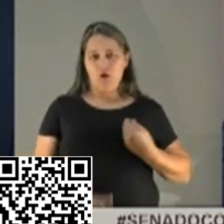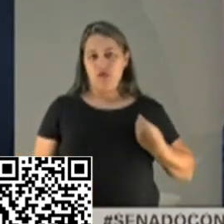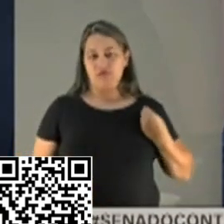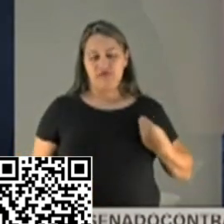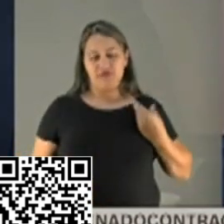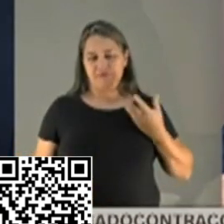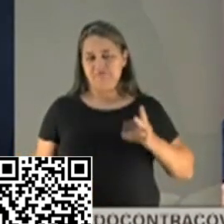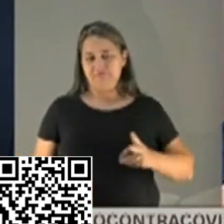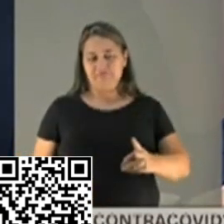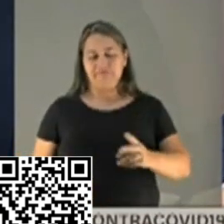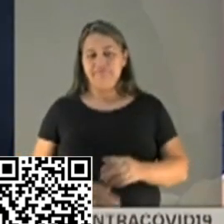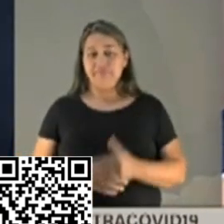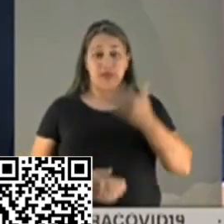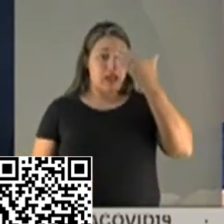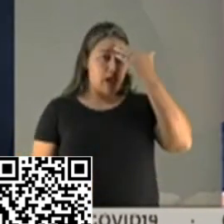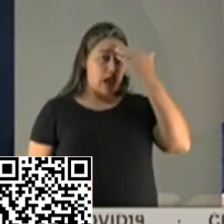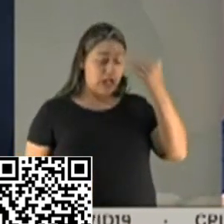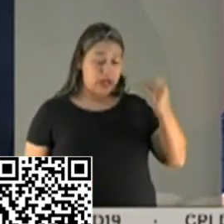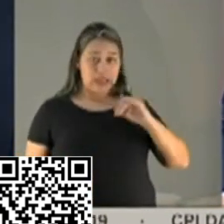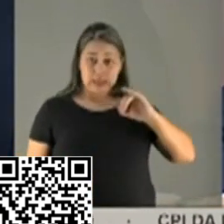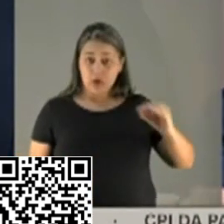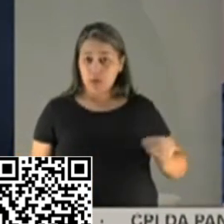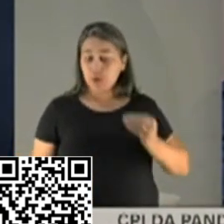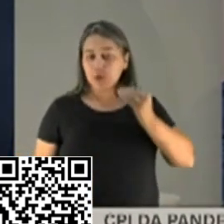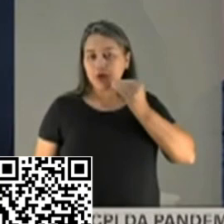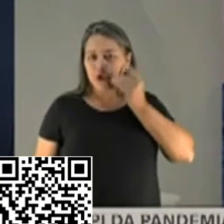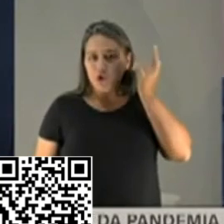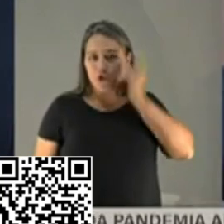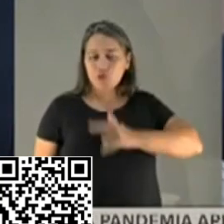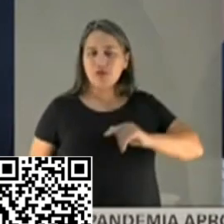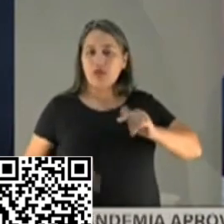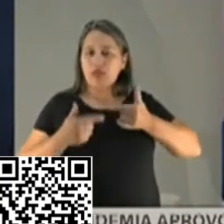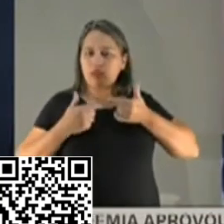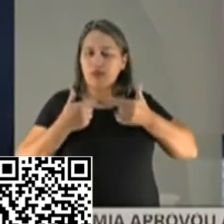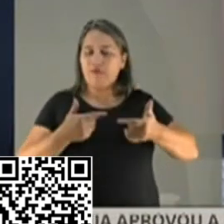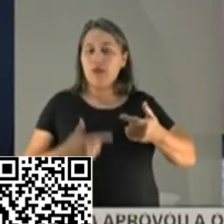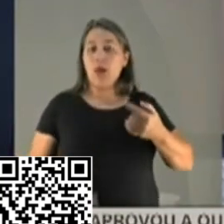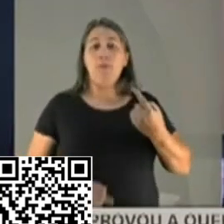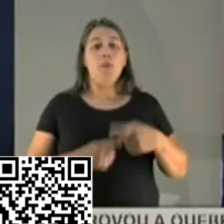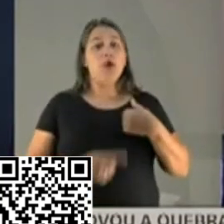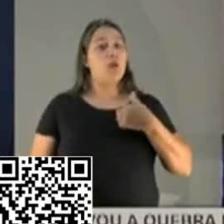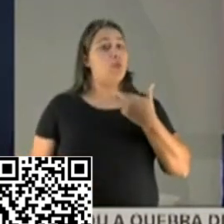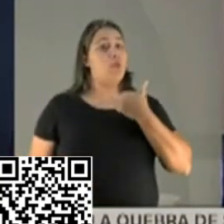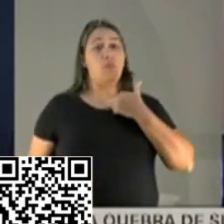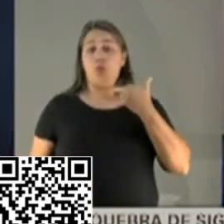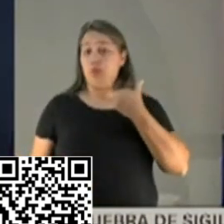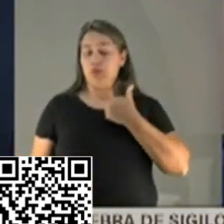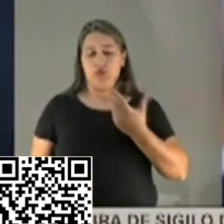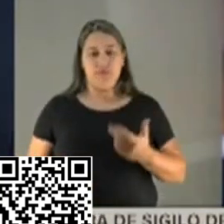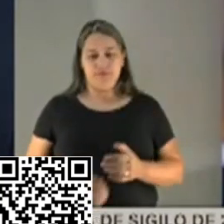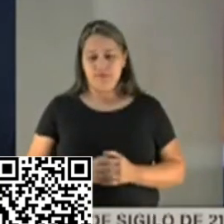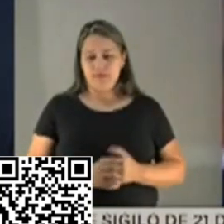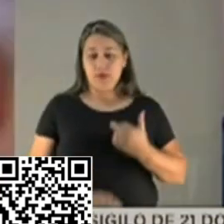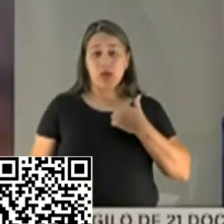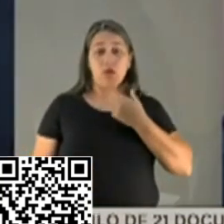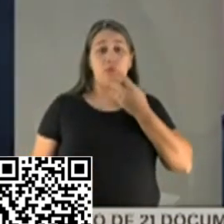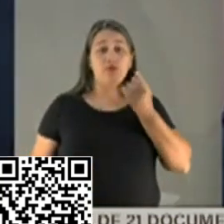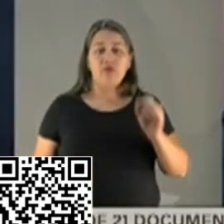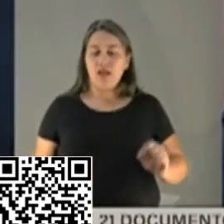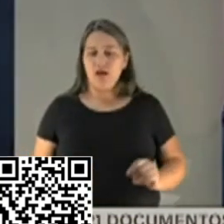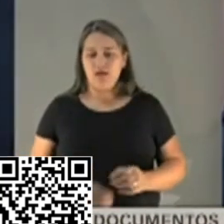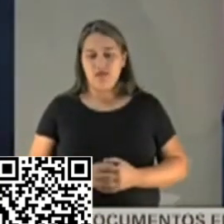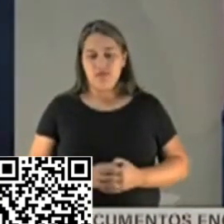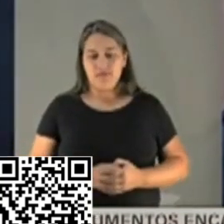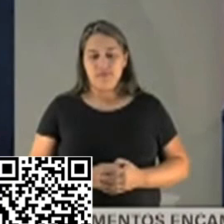hoje. Agradeço a oportunidade de poder fazer a minha defesa, que até agora eu não pude fazer, não pude falar isso.